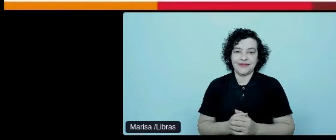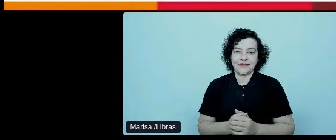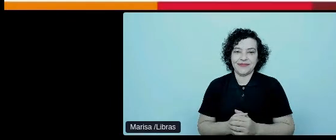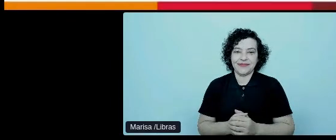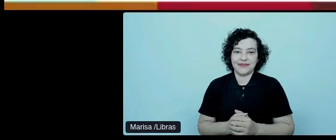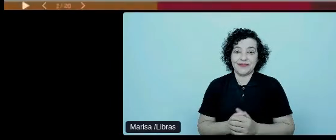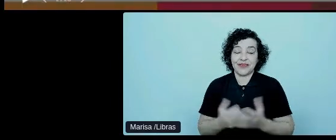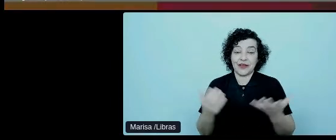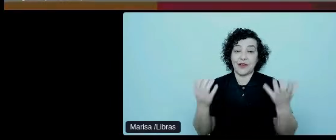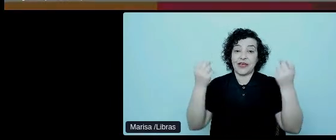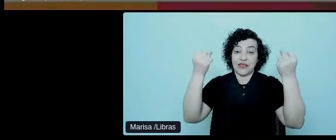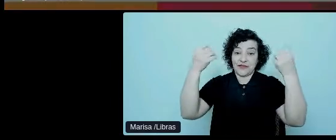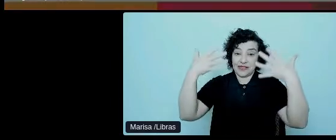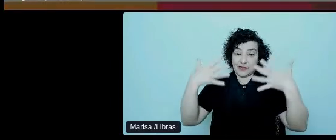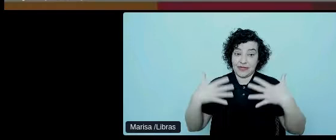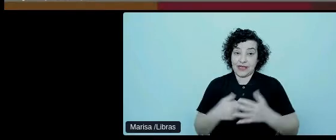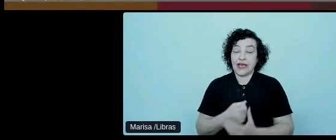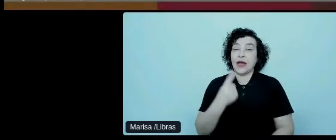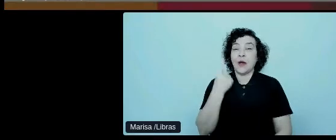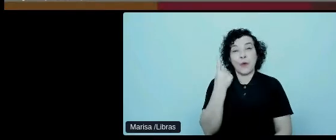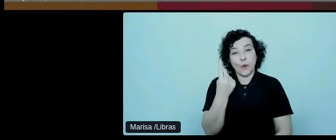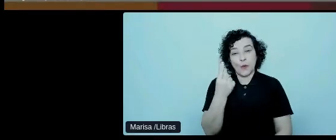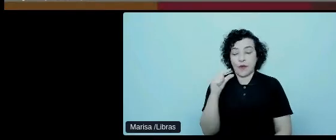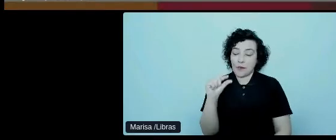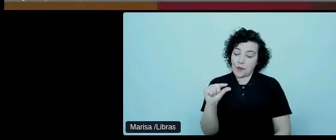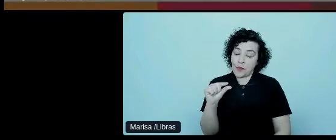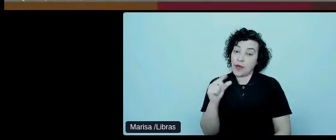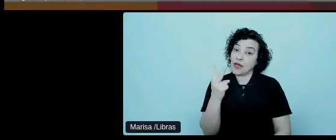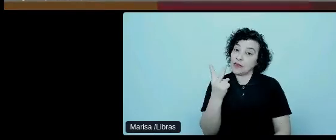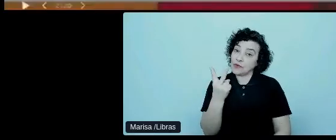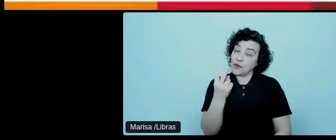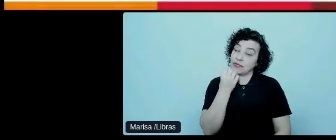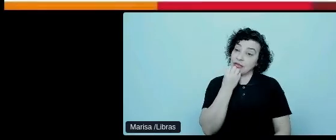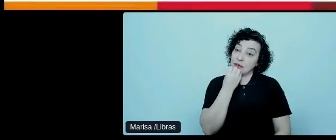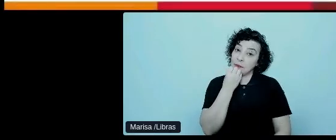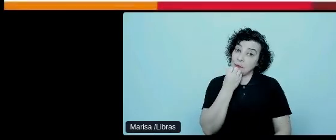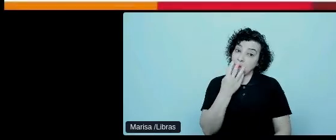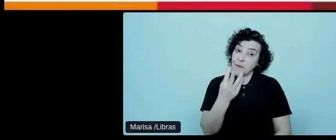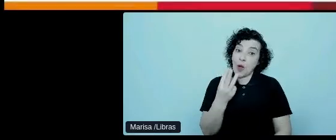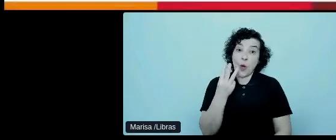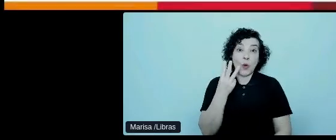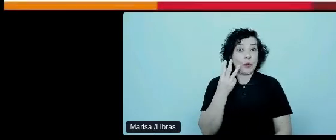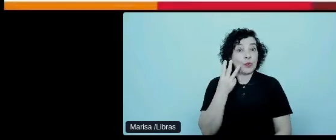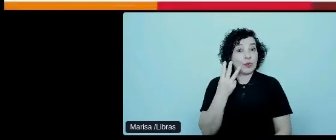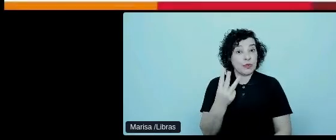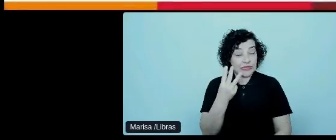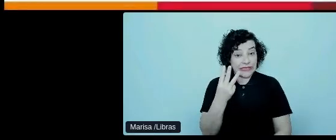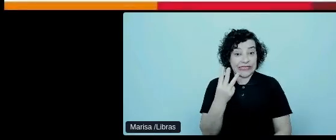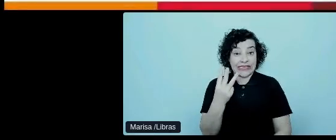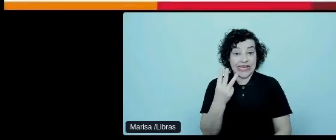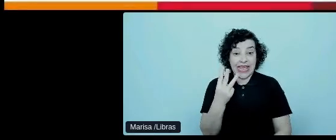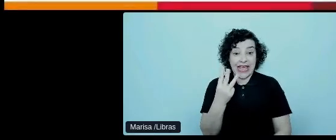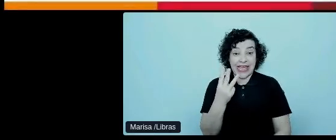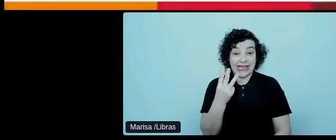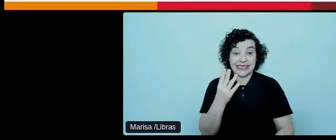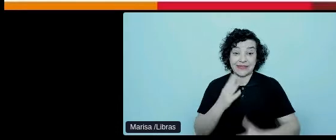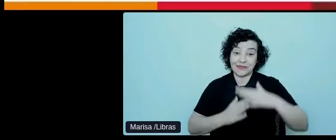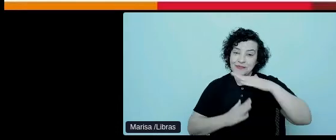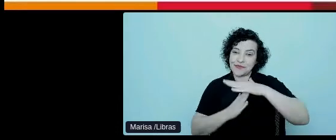Nós vamos falar, então, 1 é pouco, 2 é bom, 3 nunca é demais. Conheça a